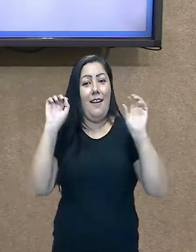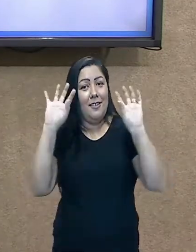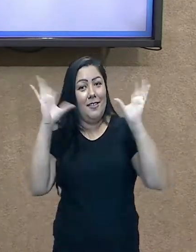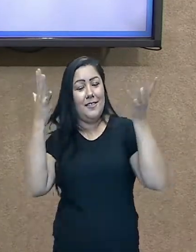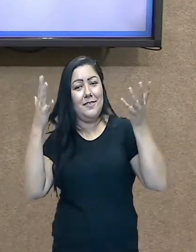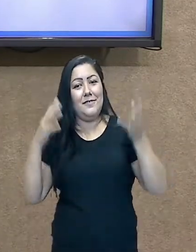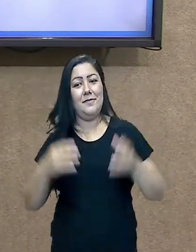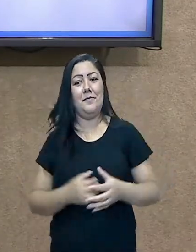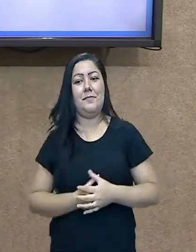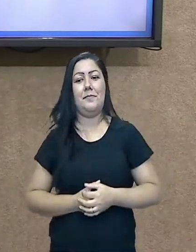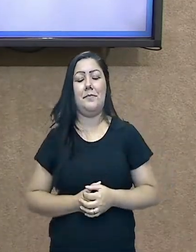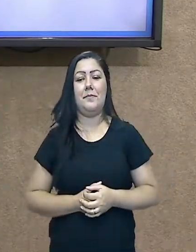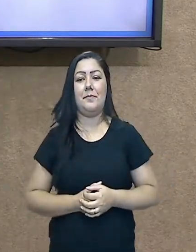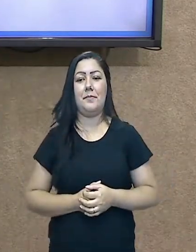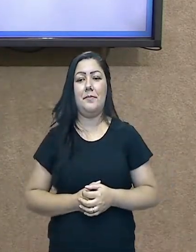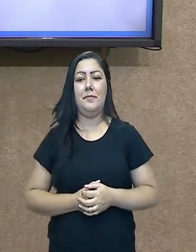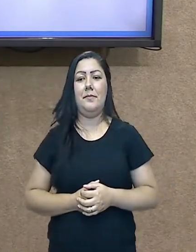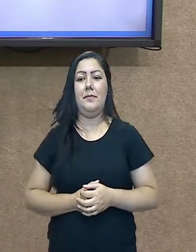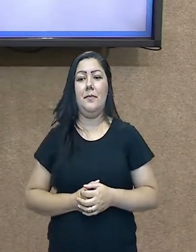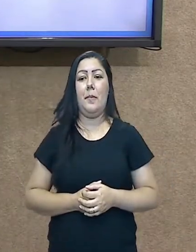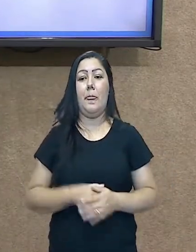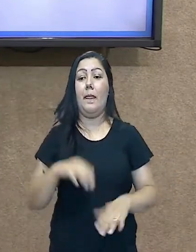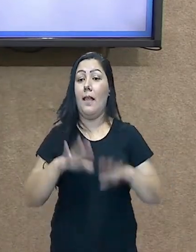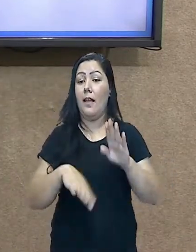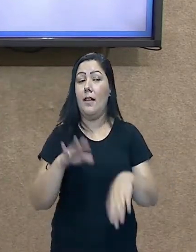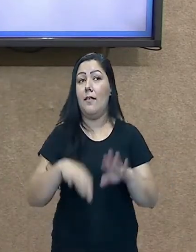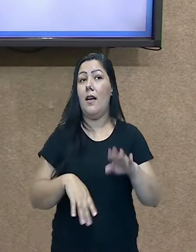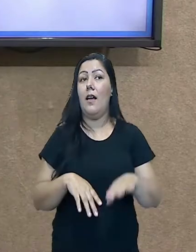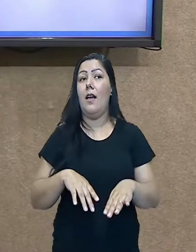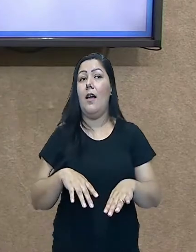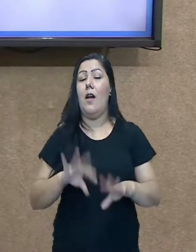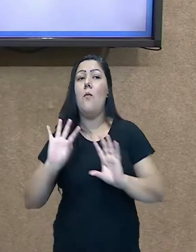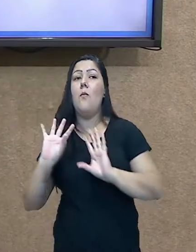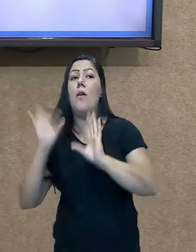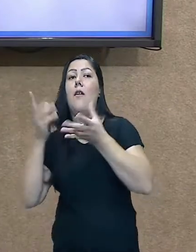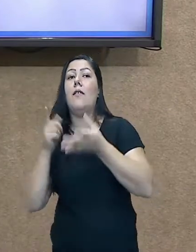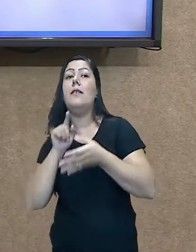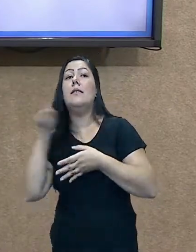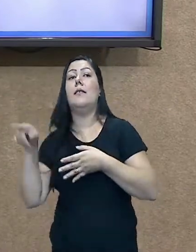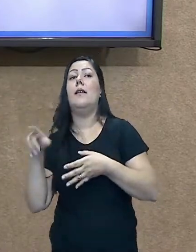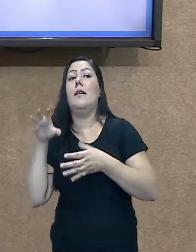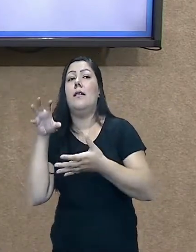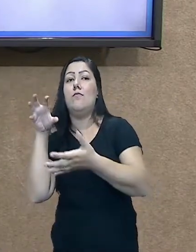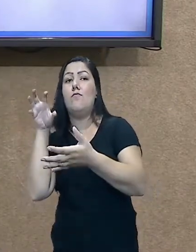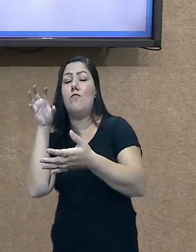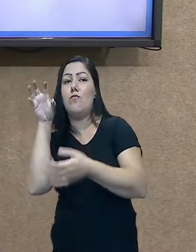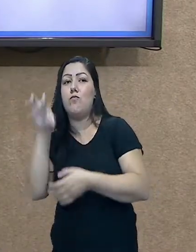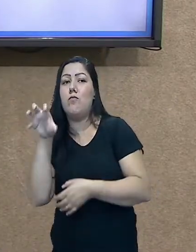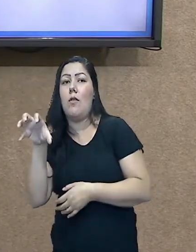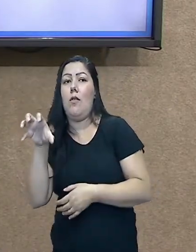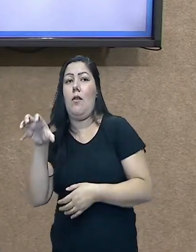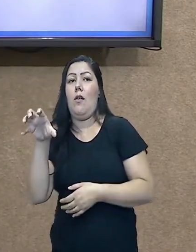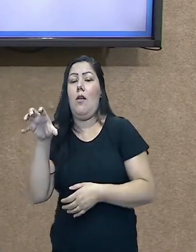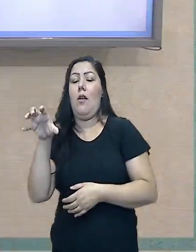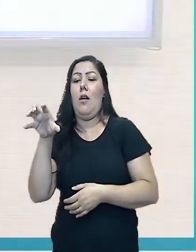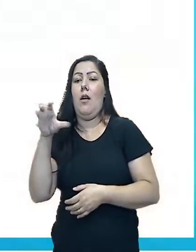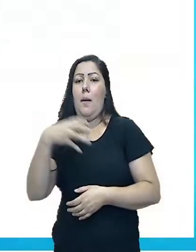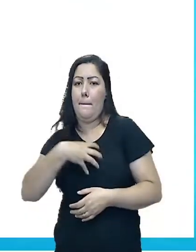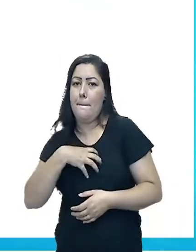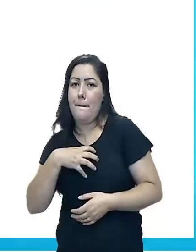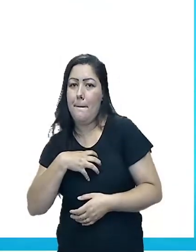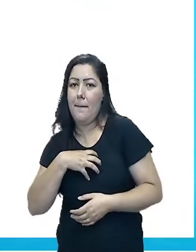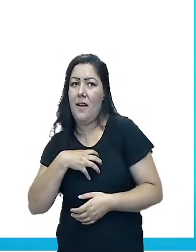interessante que, às vezes, uma festa que acontece aqui na Bahia, ela não tem o mesmo valor em Minas,